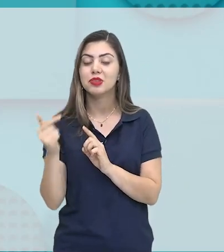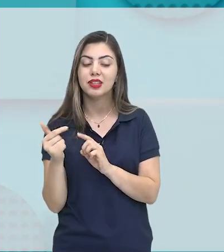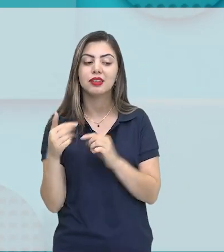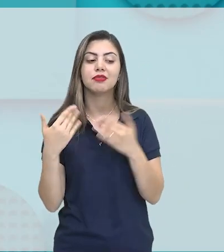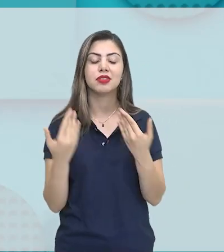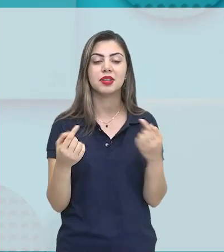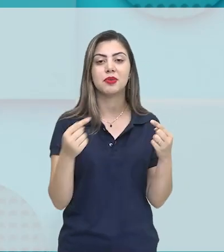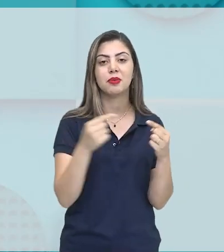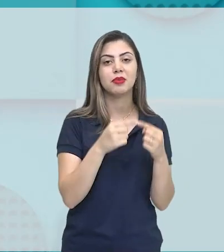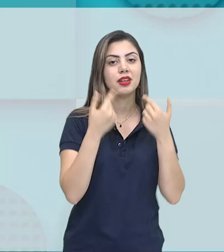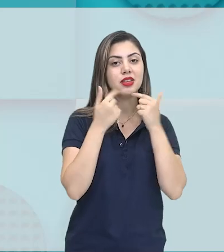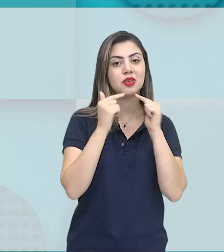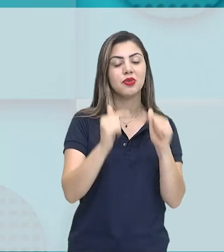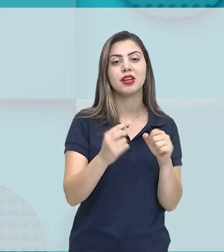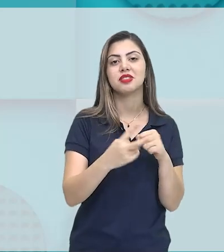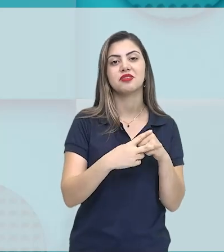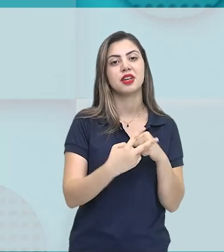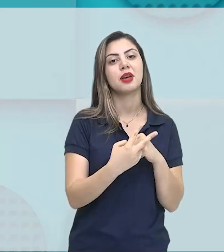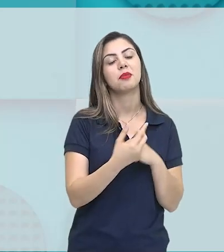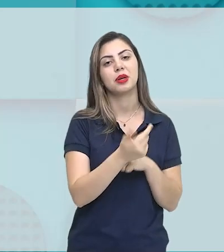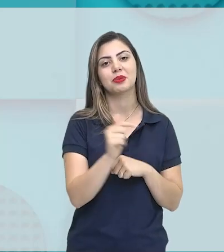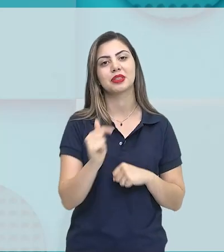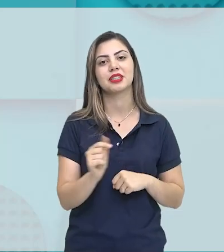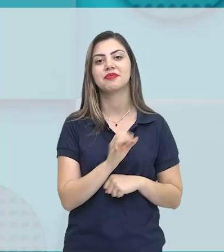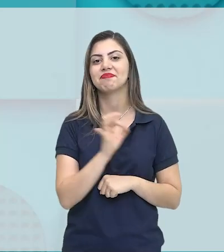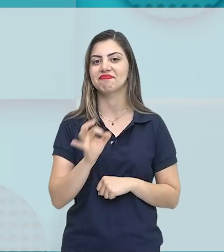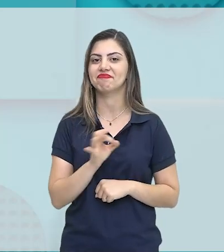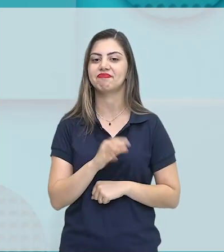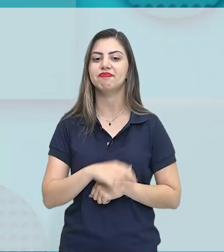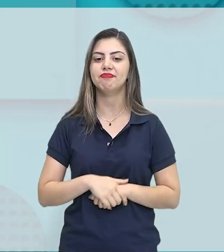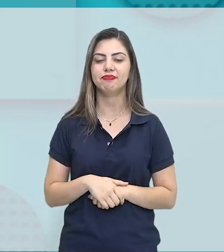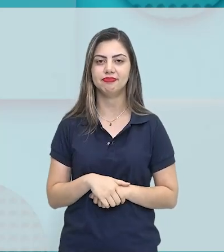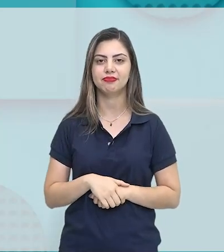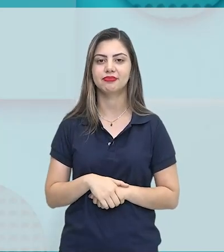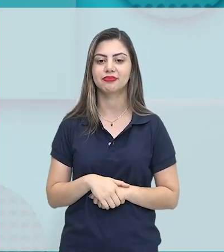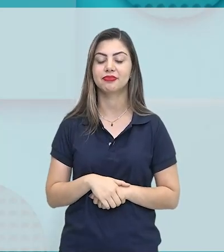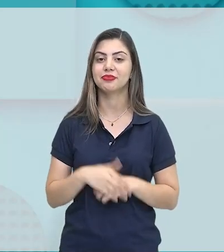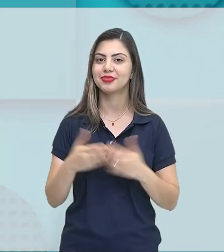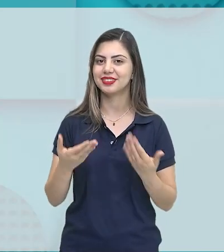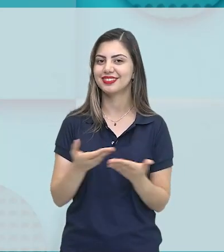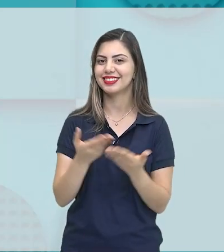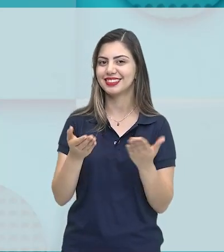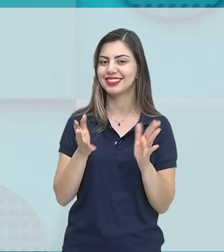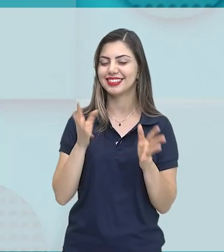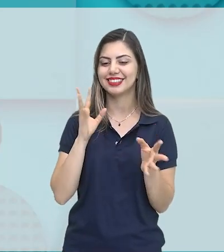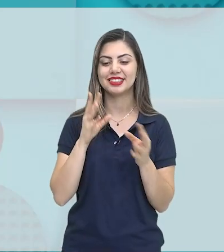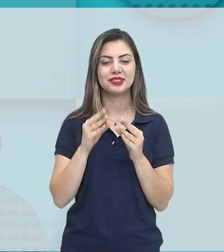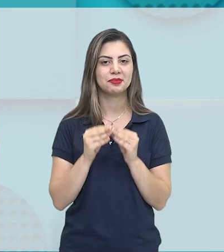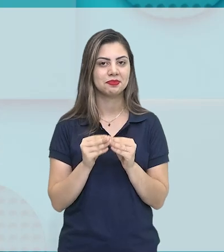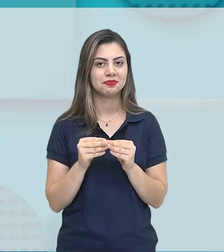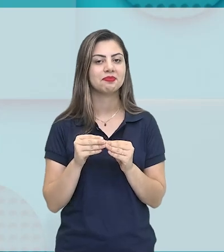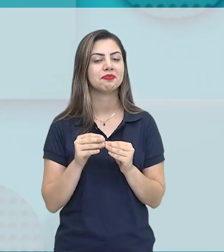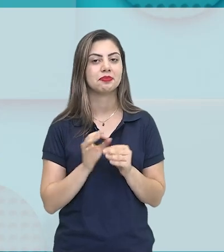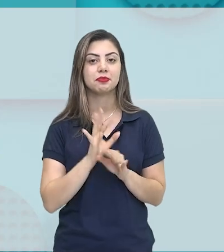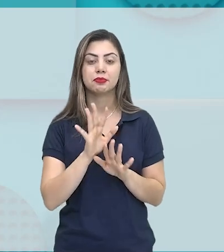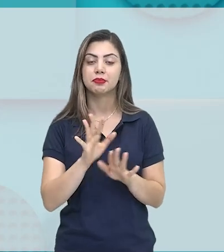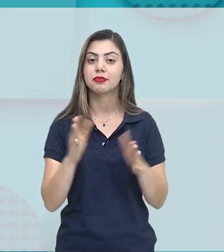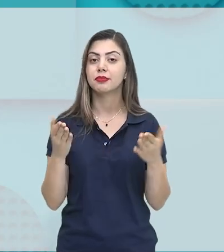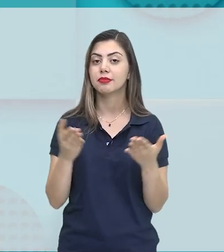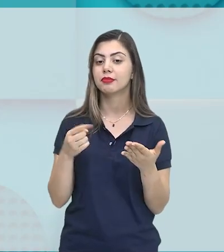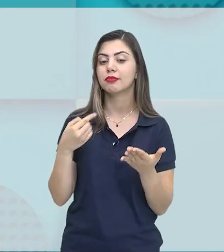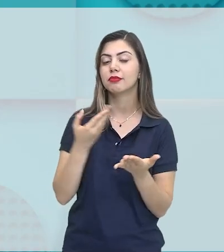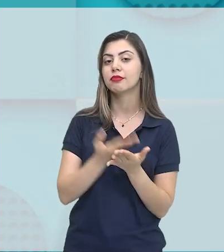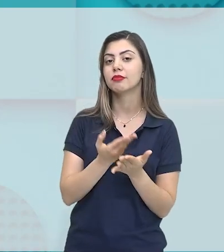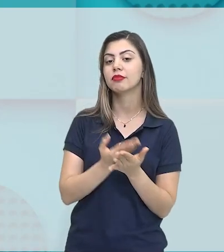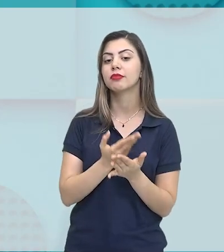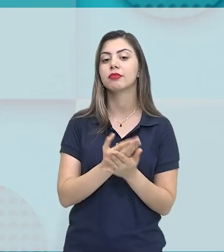palavra, se constitui em linguagem não verbal. Agora que você entendeu essa diferença, vamos então